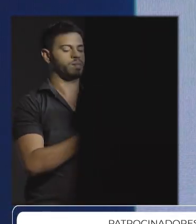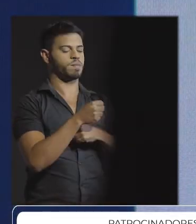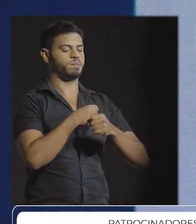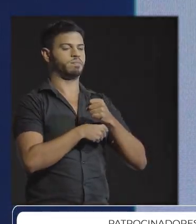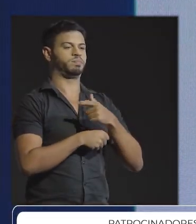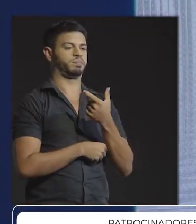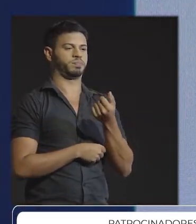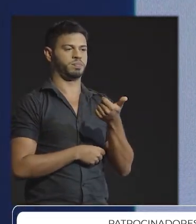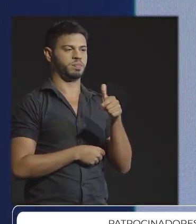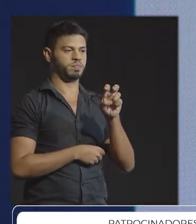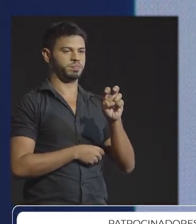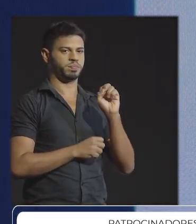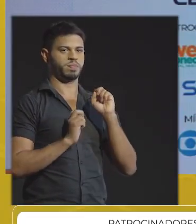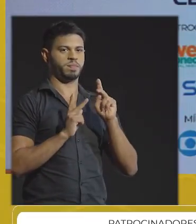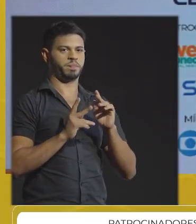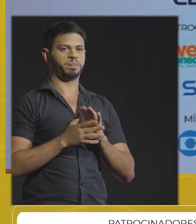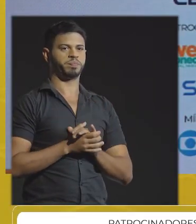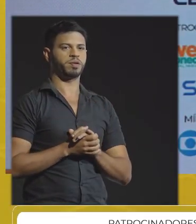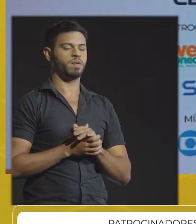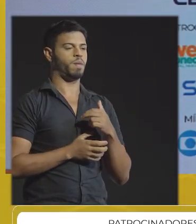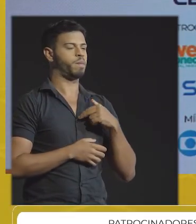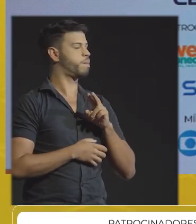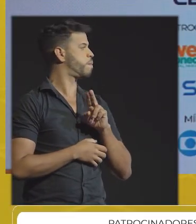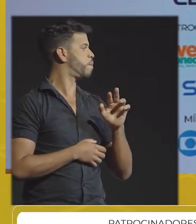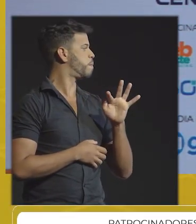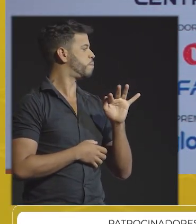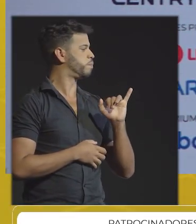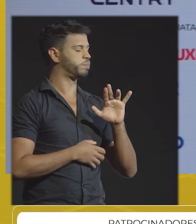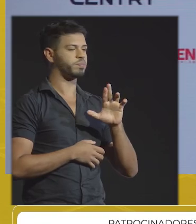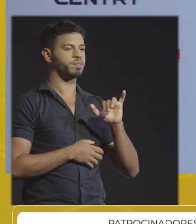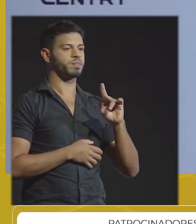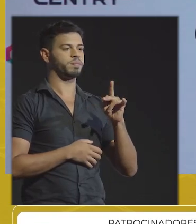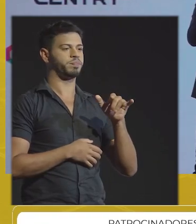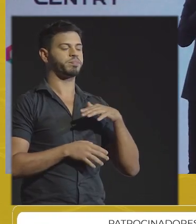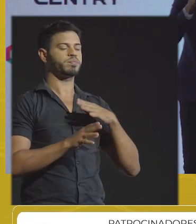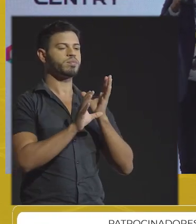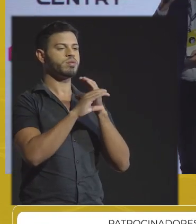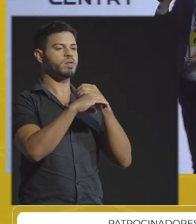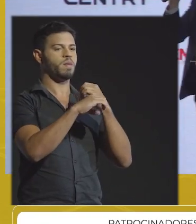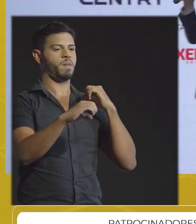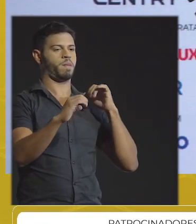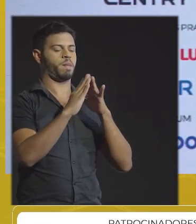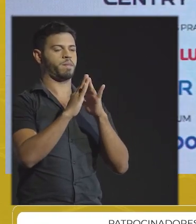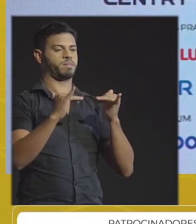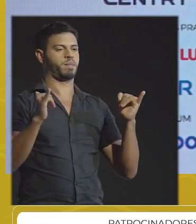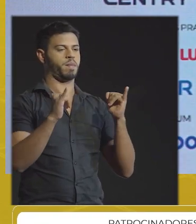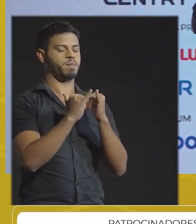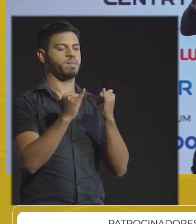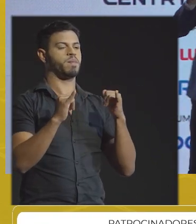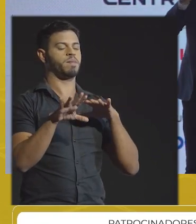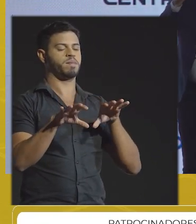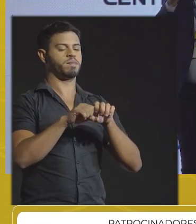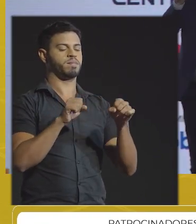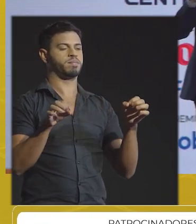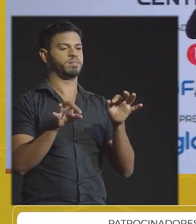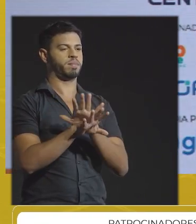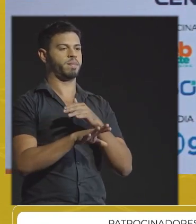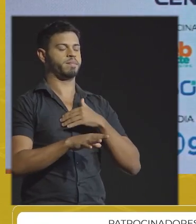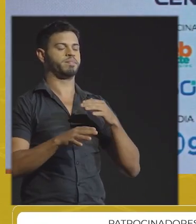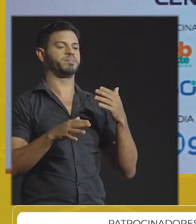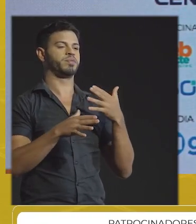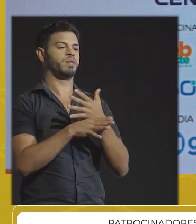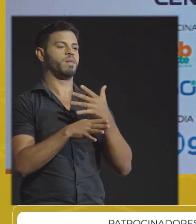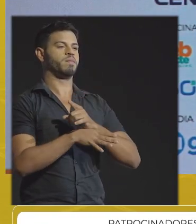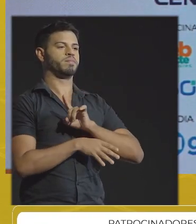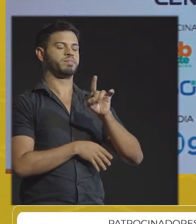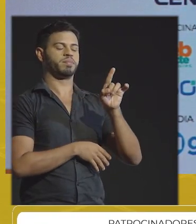de 2015 tá Eu me chamo Felipe Ferraz sou engenheiro eletricista de Formação sou nascido numa pequena cidade lá